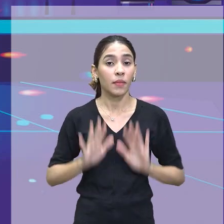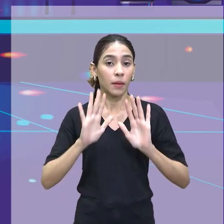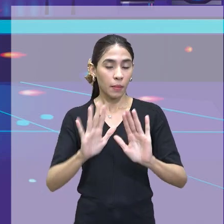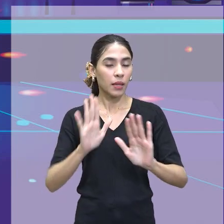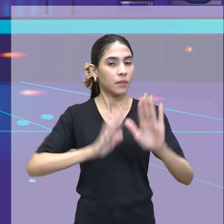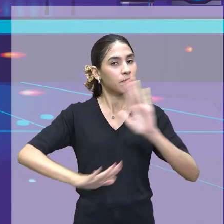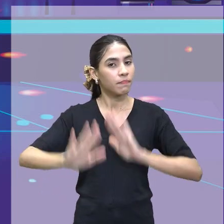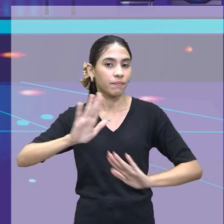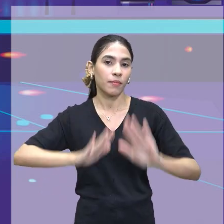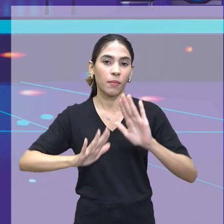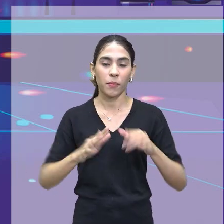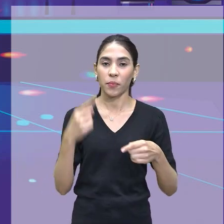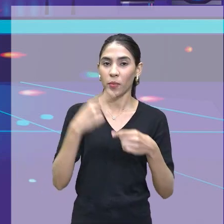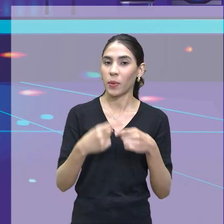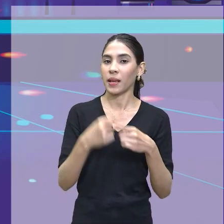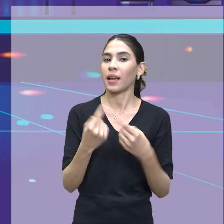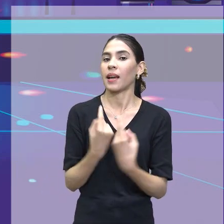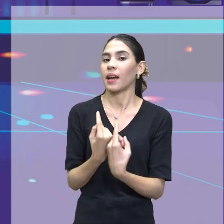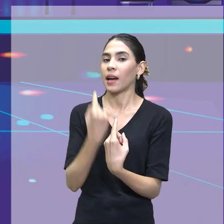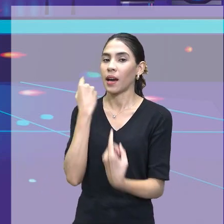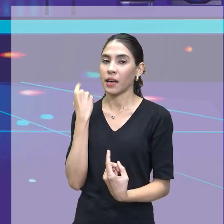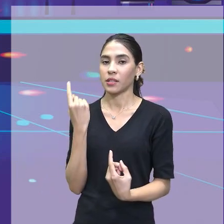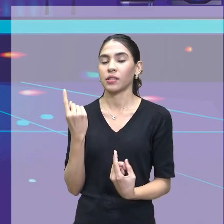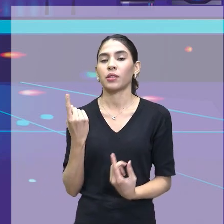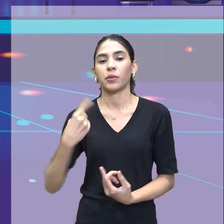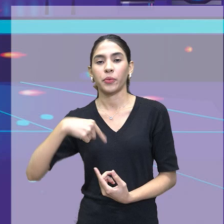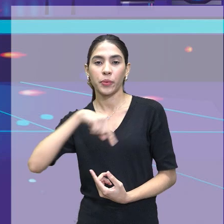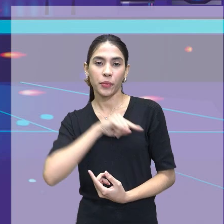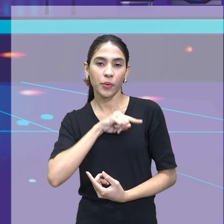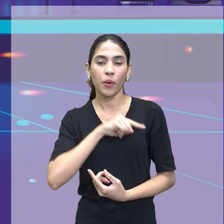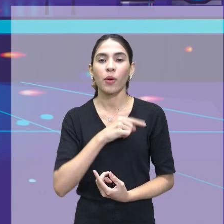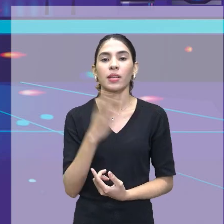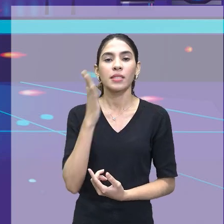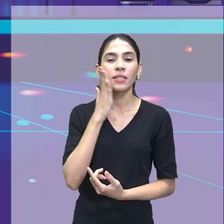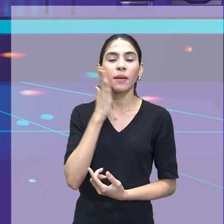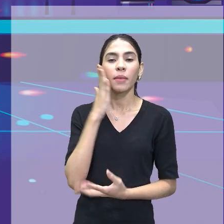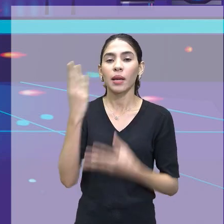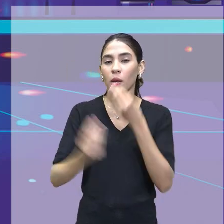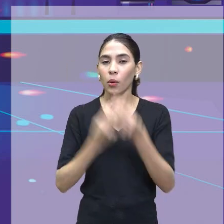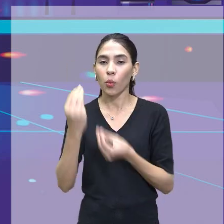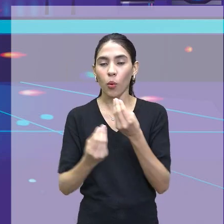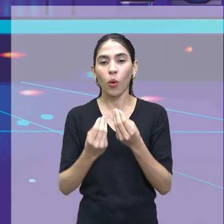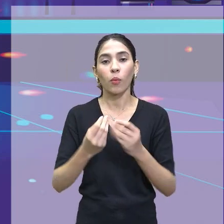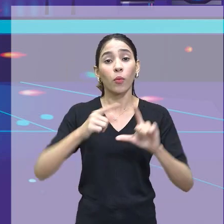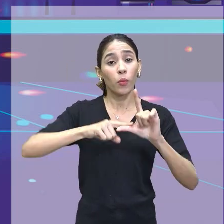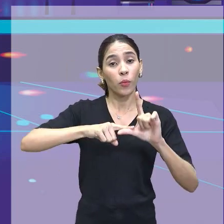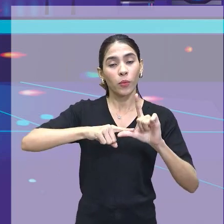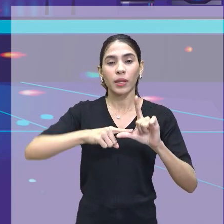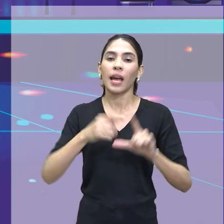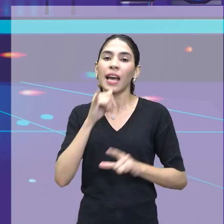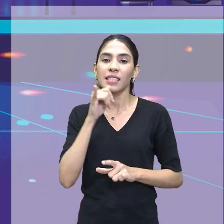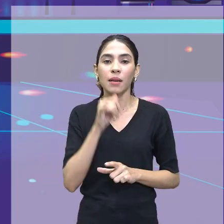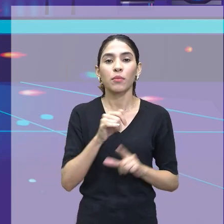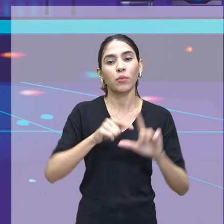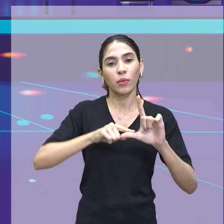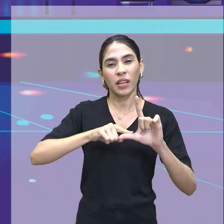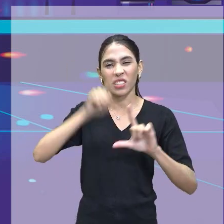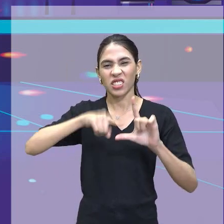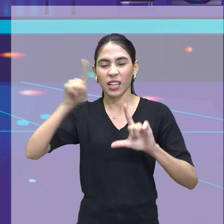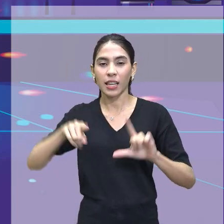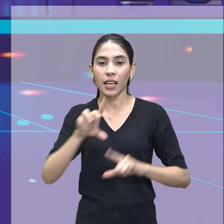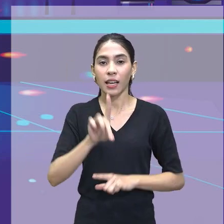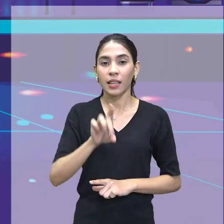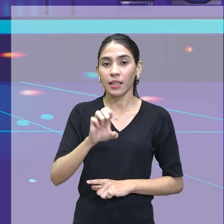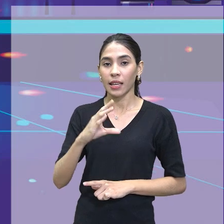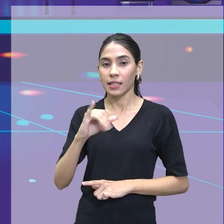muita calma nessa hora, porque antes nós vamos verificar, para saber sobre a escala decibel, que é uma escala que usa logaritmo, vamos